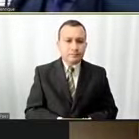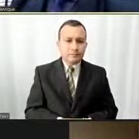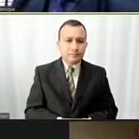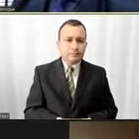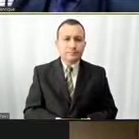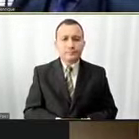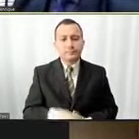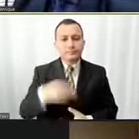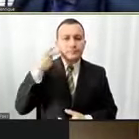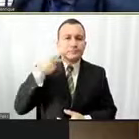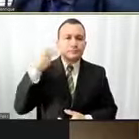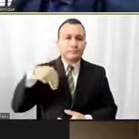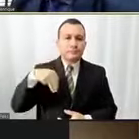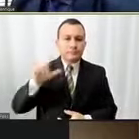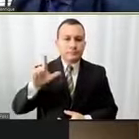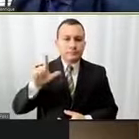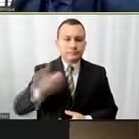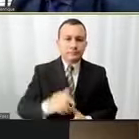Vereadora Maísa Leão.